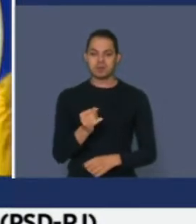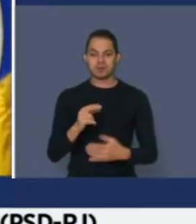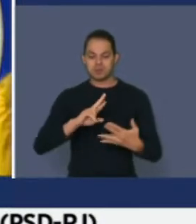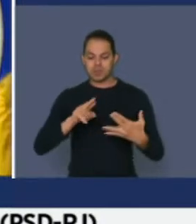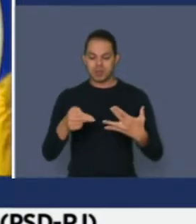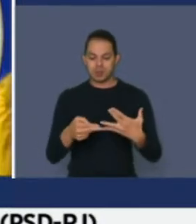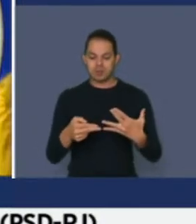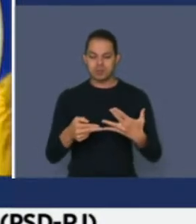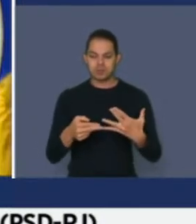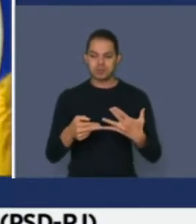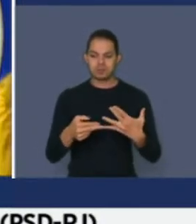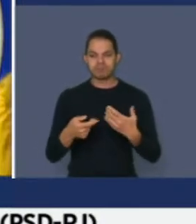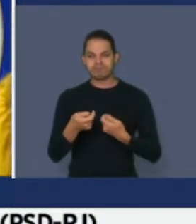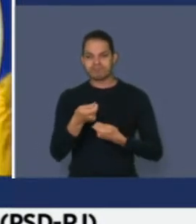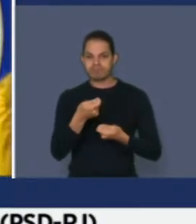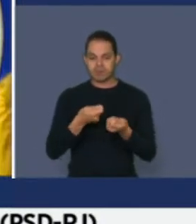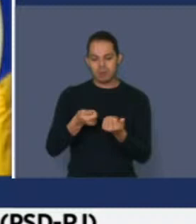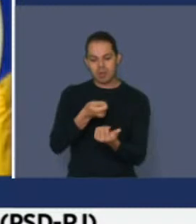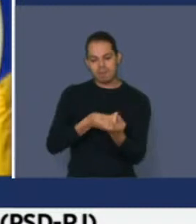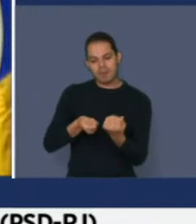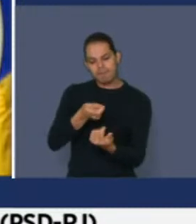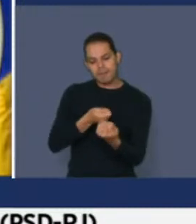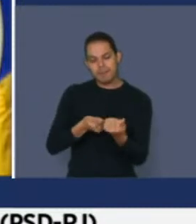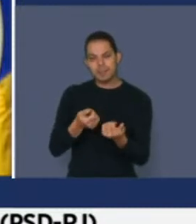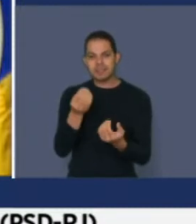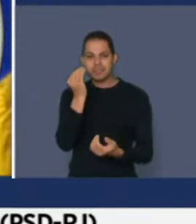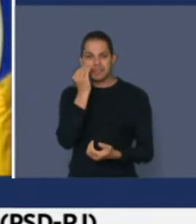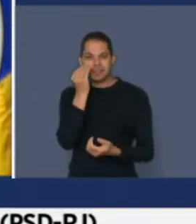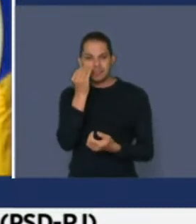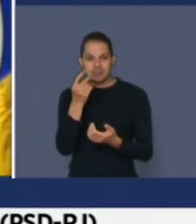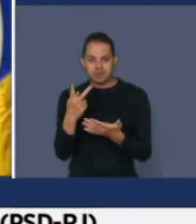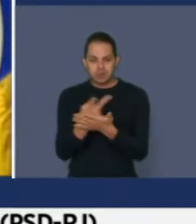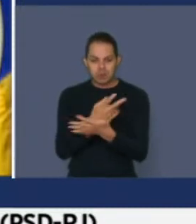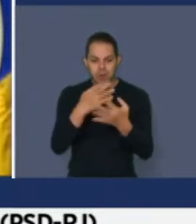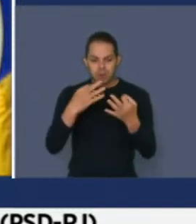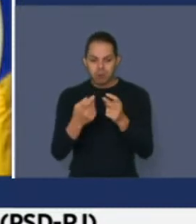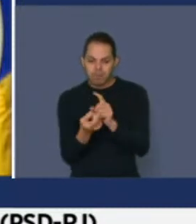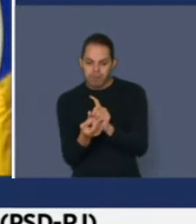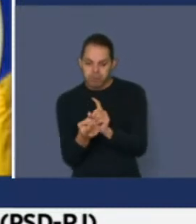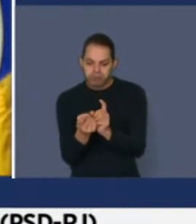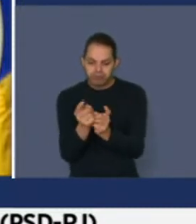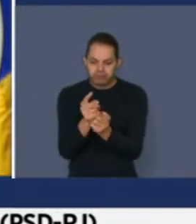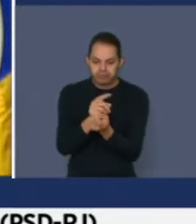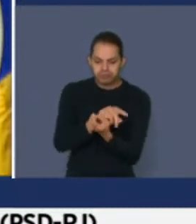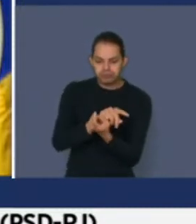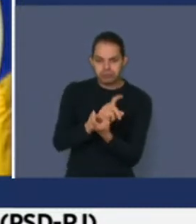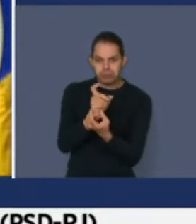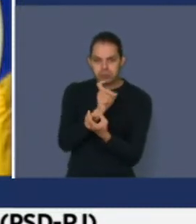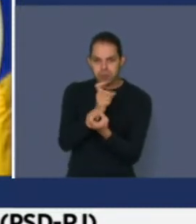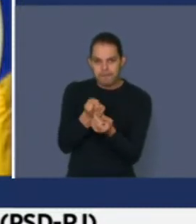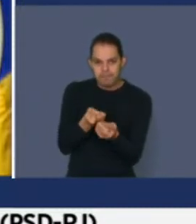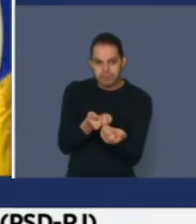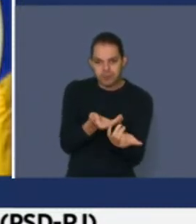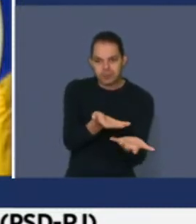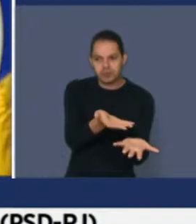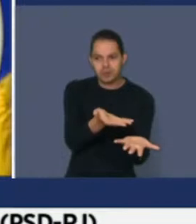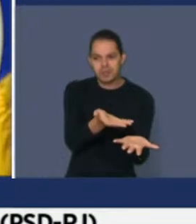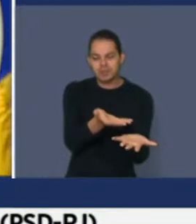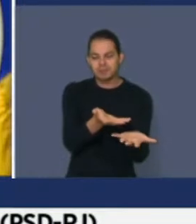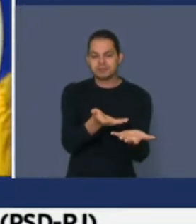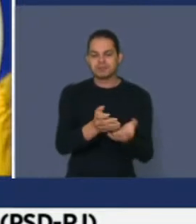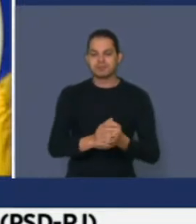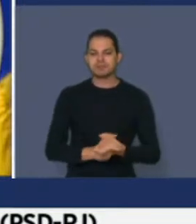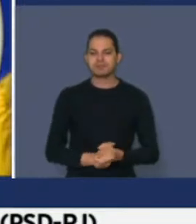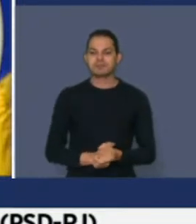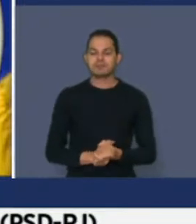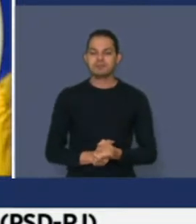da má fé da defesa em distorcer os fatos, distorcer a realidade, contando